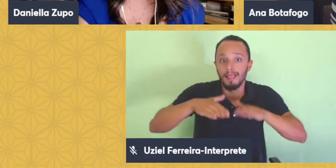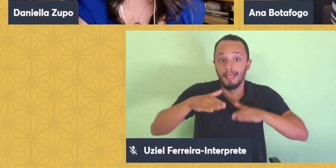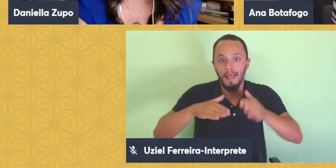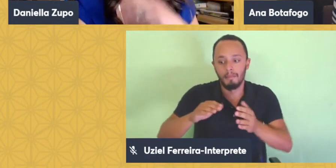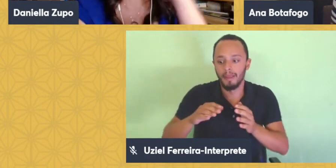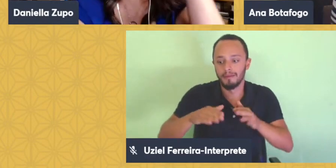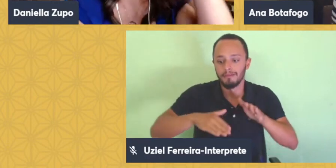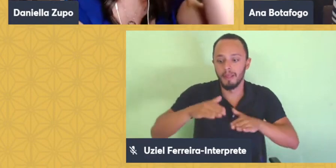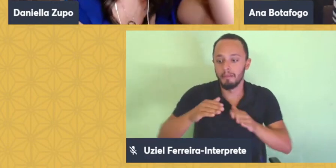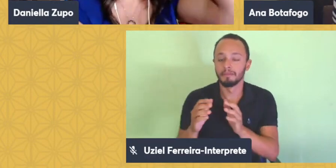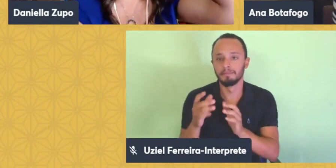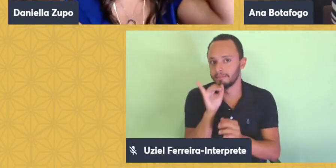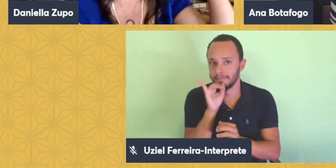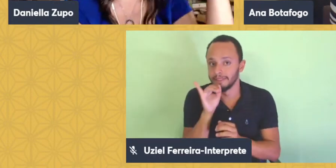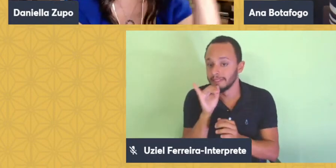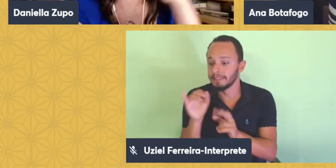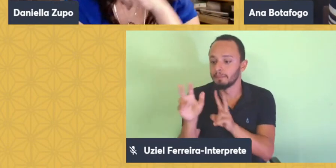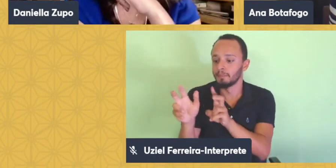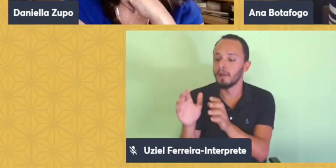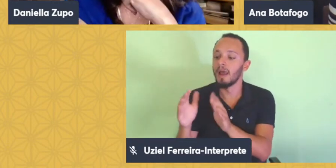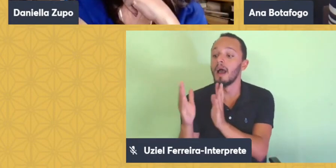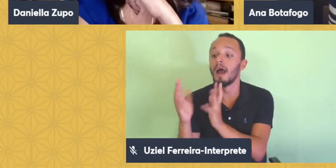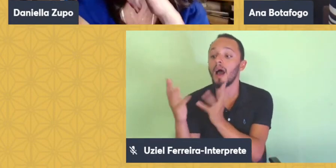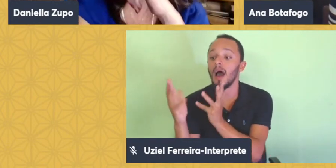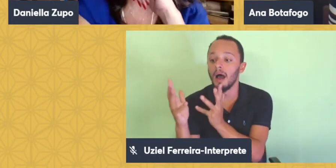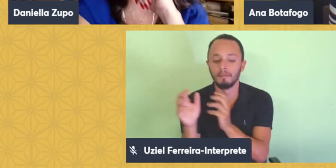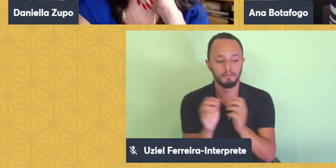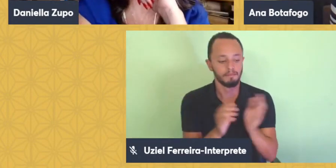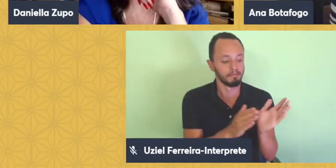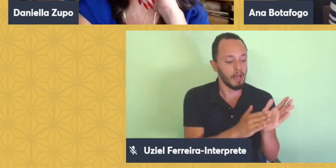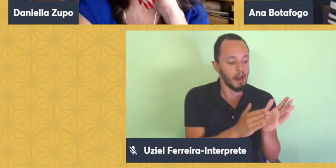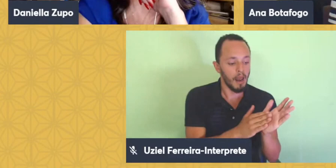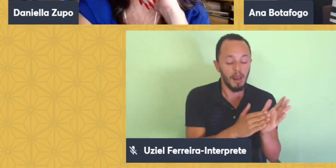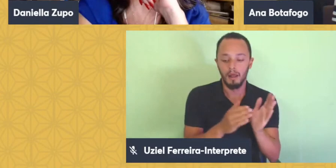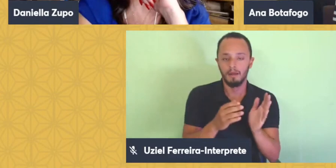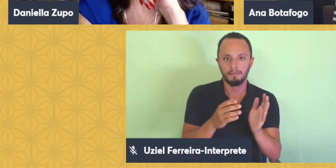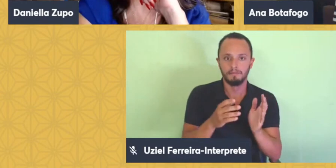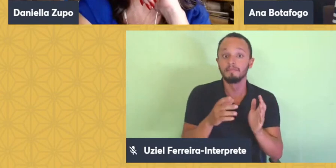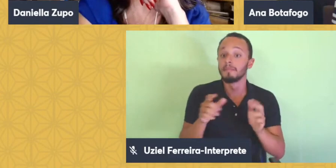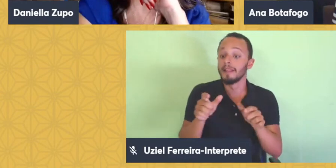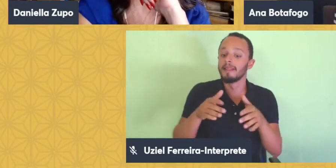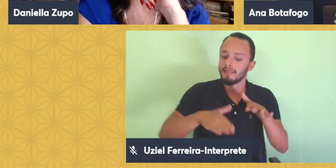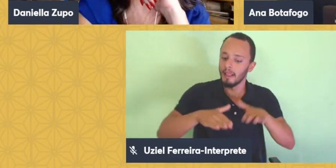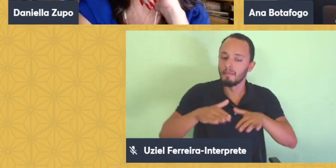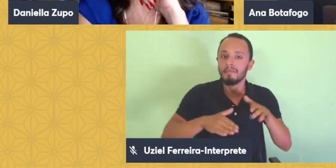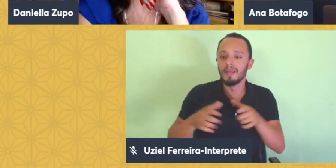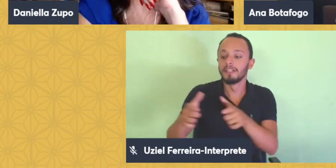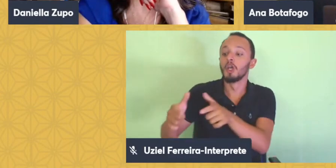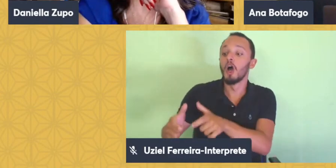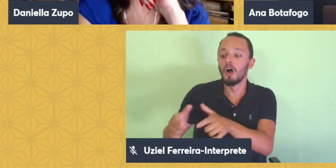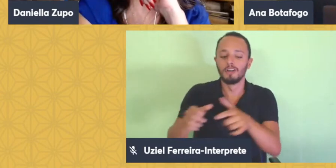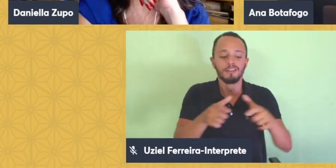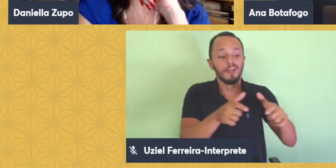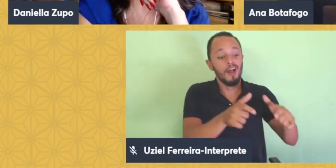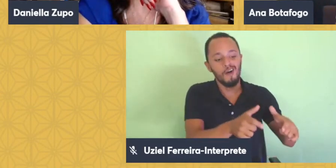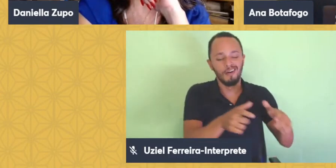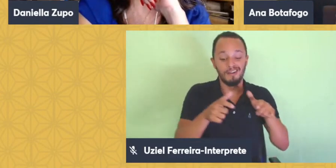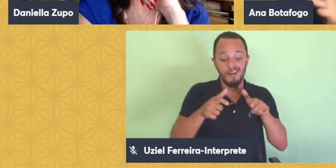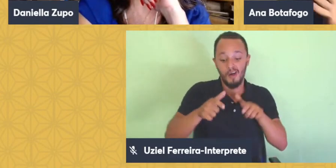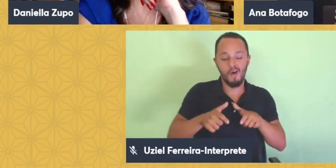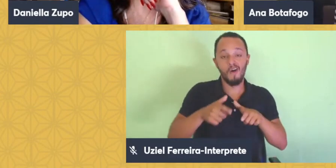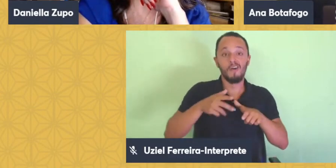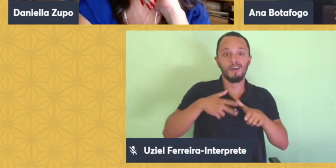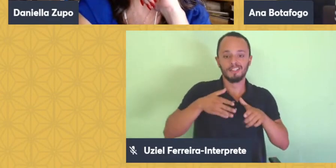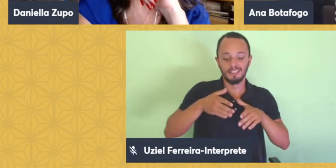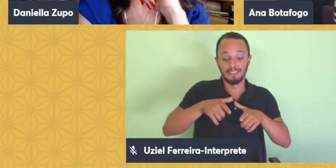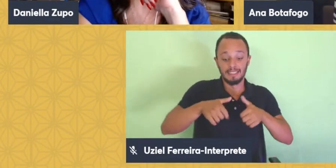manifestações as manifestações desse corpo também tem a ver com a região por onde a gente por onde a gente